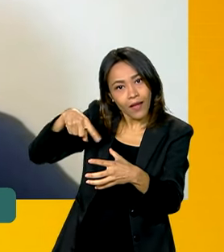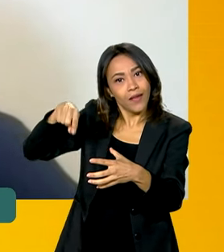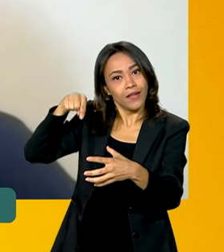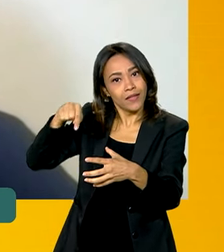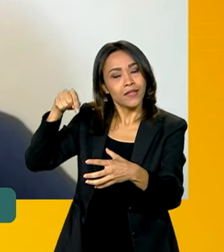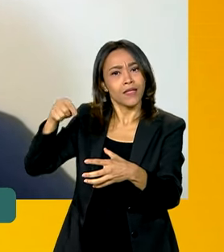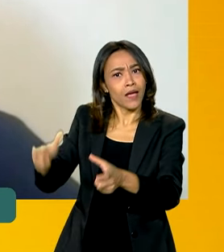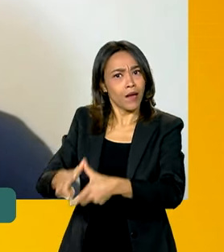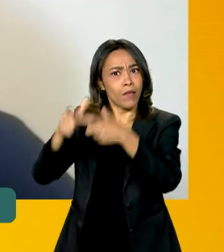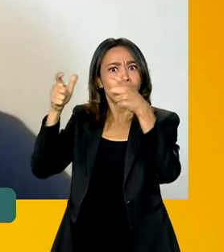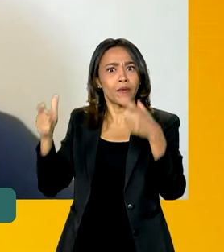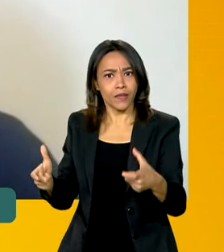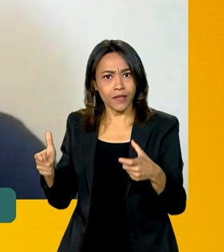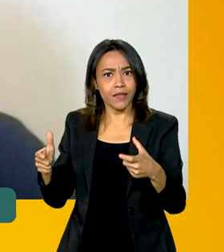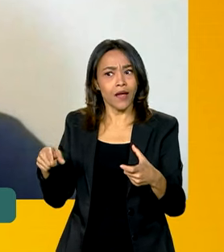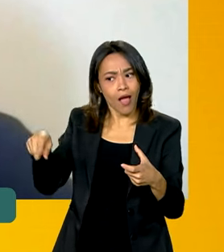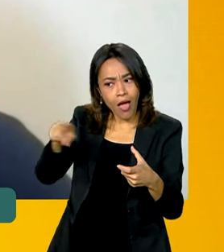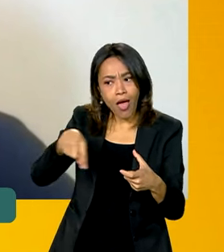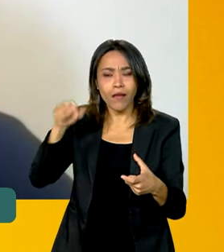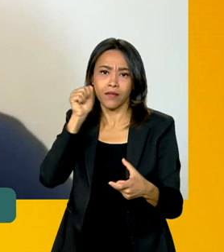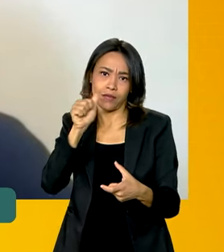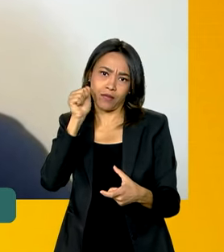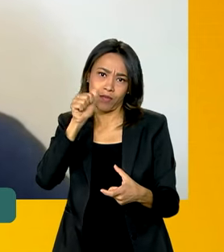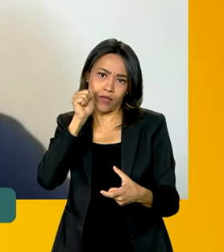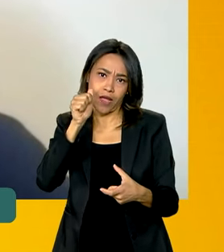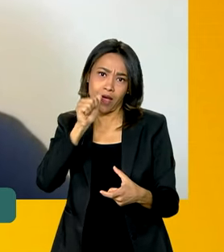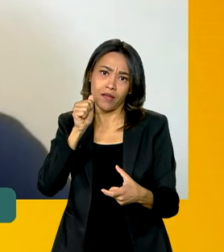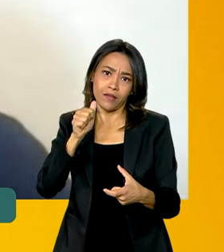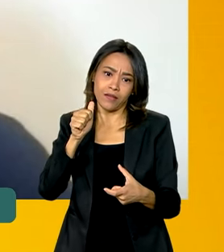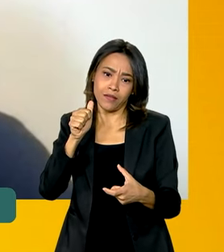a maioria das vezes as mulheres são